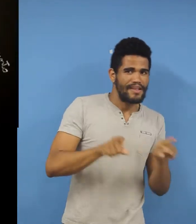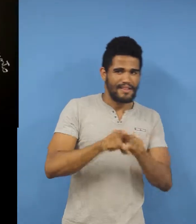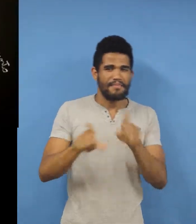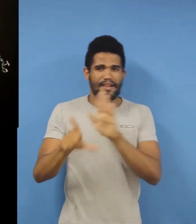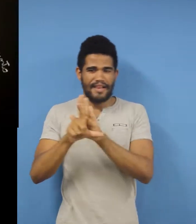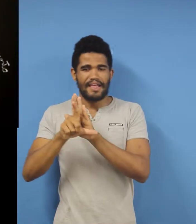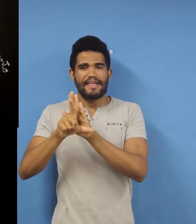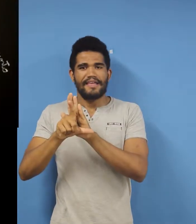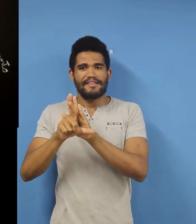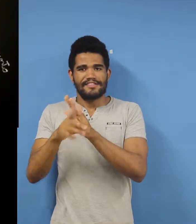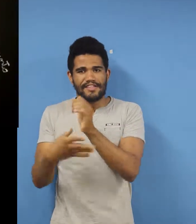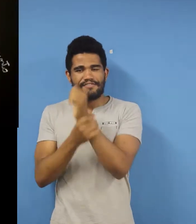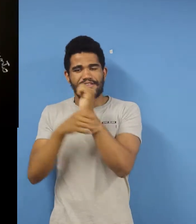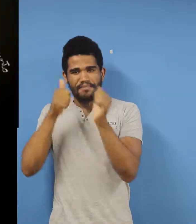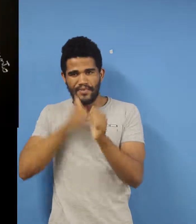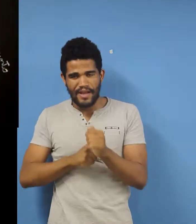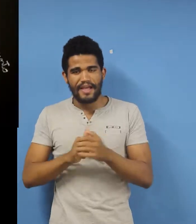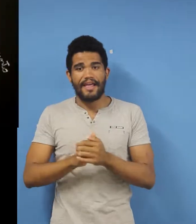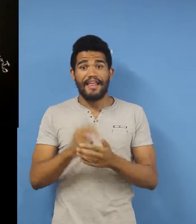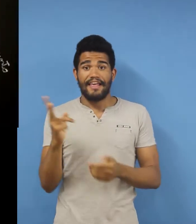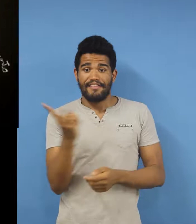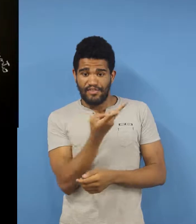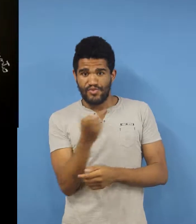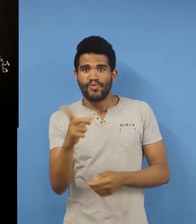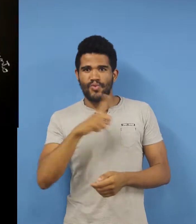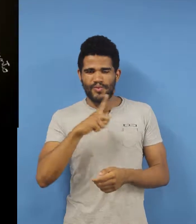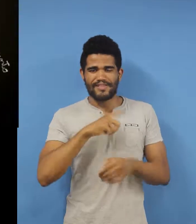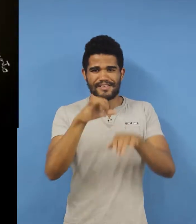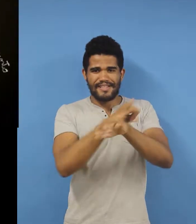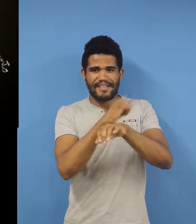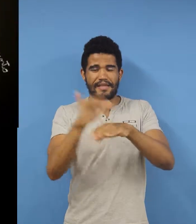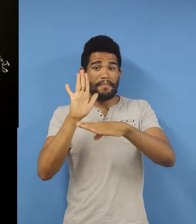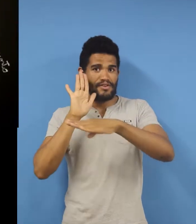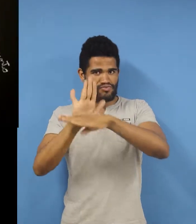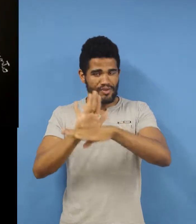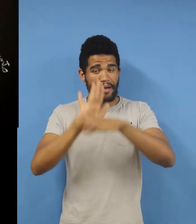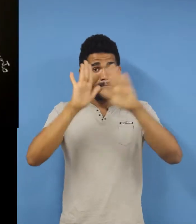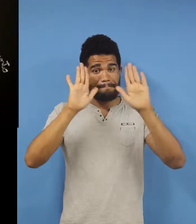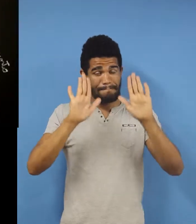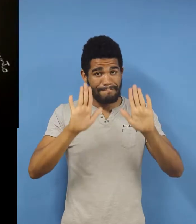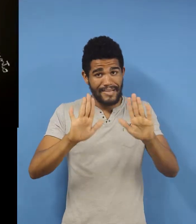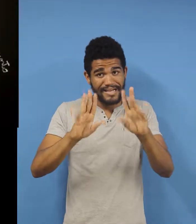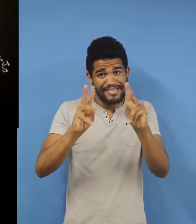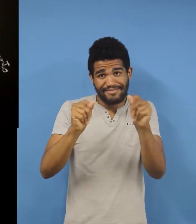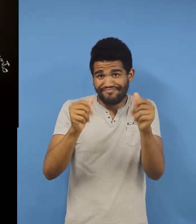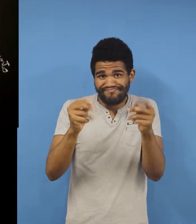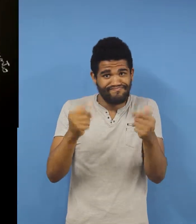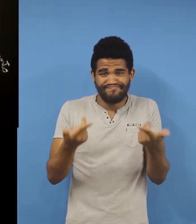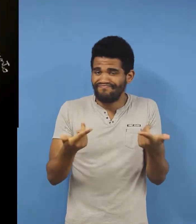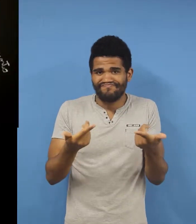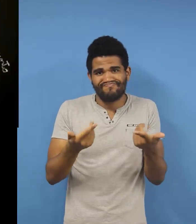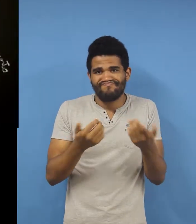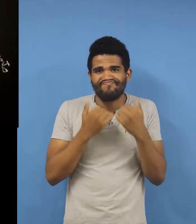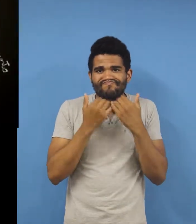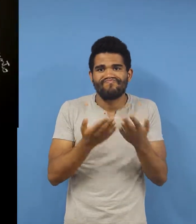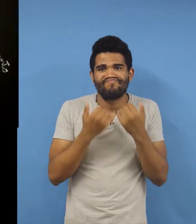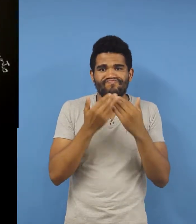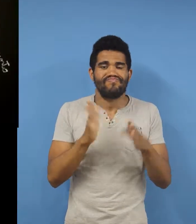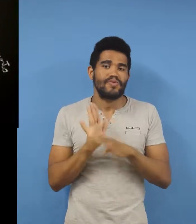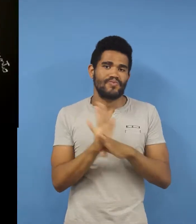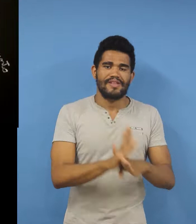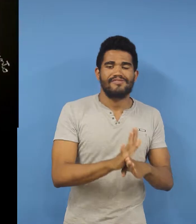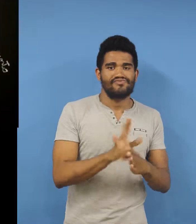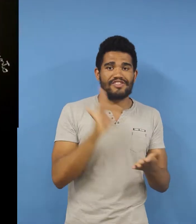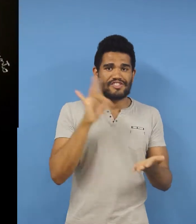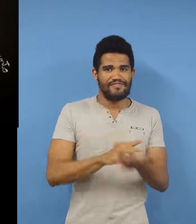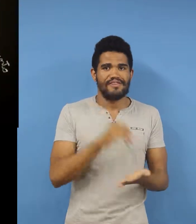mecanismos, mais argumentos, porque ela está provando com coisas reais e concretas o que ela está querendo dizer. A Secretaria de Política para as Mulheres e